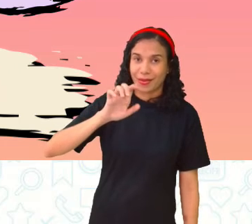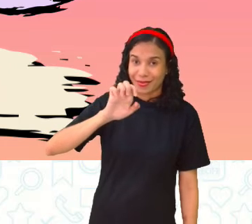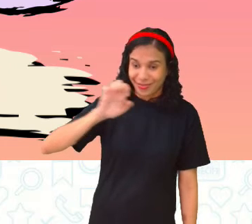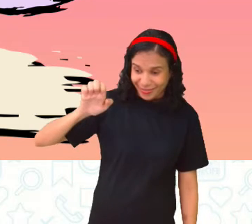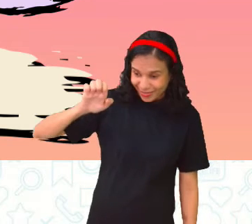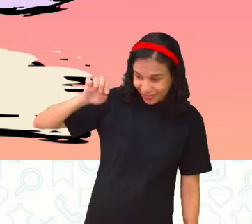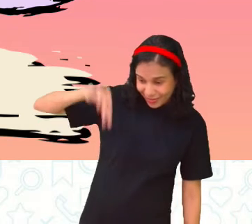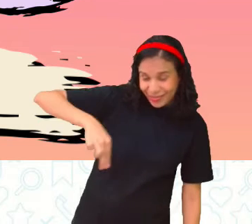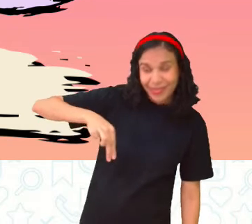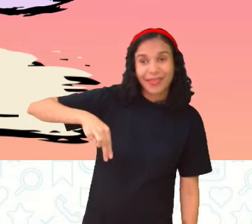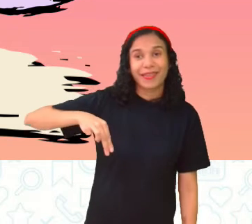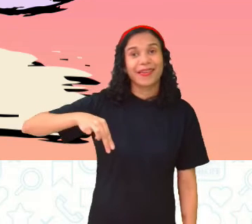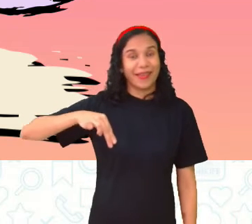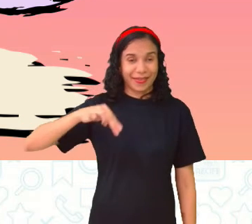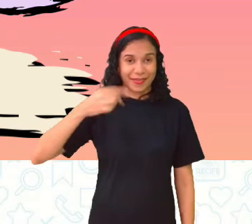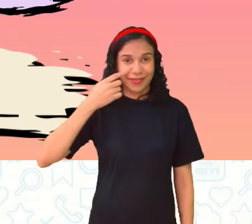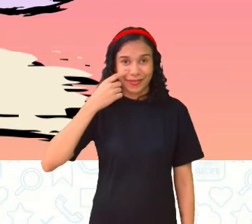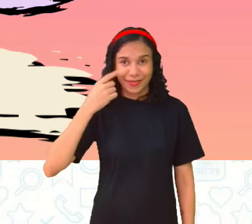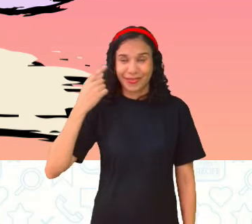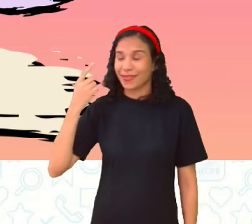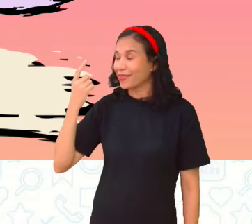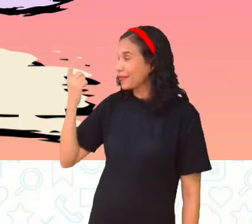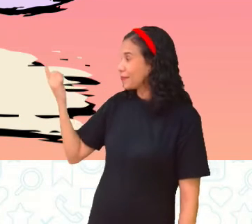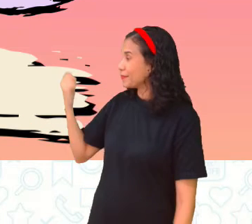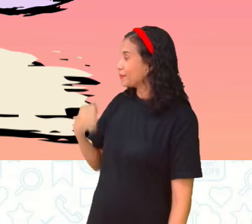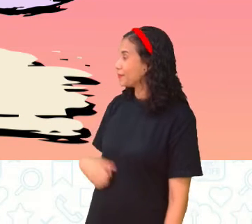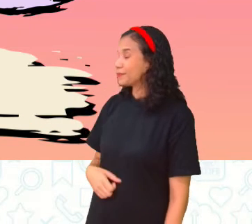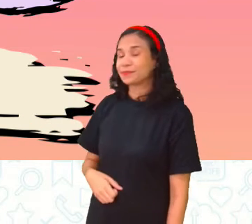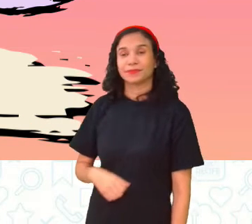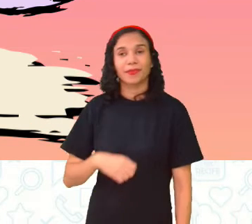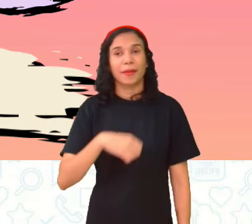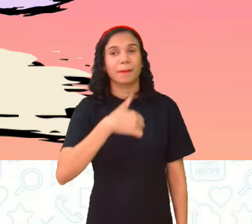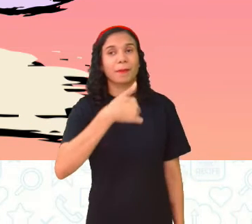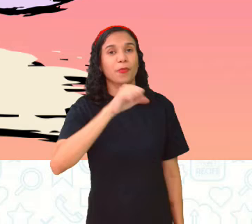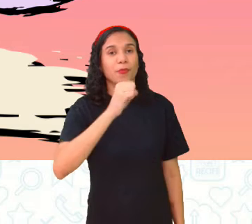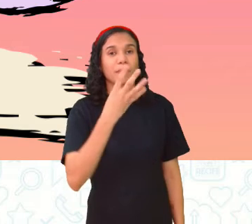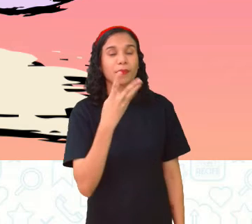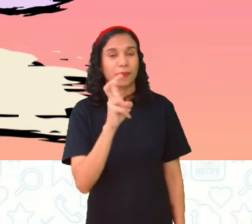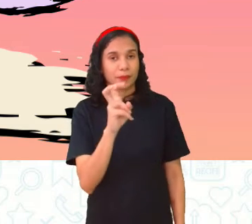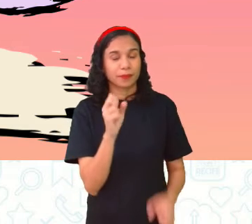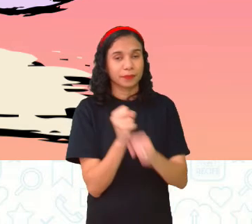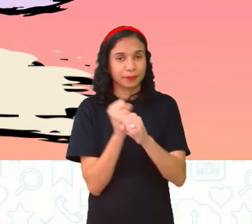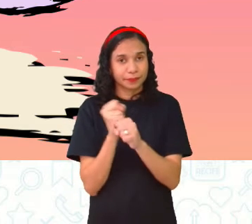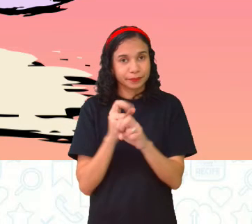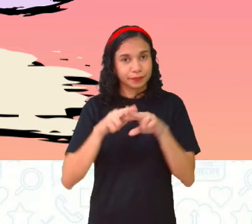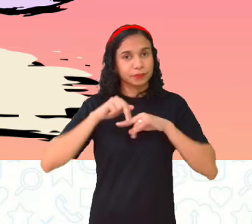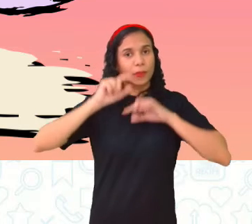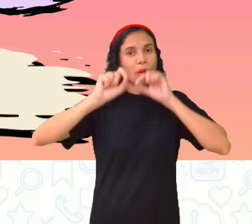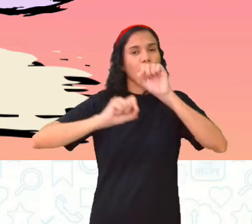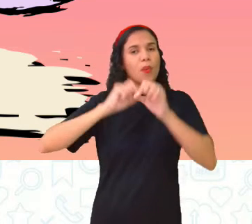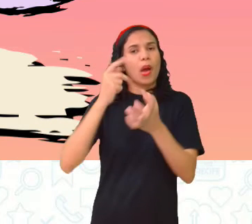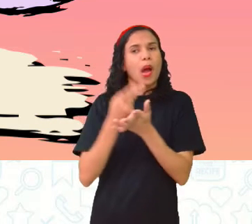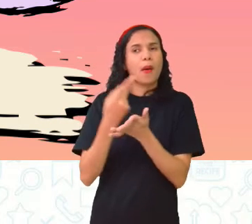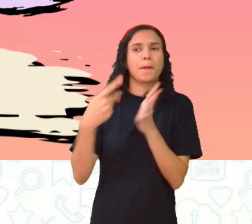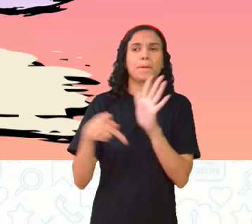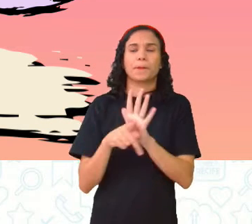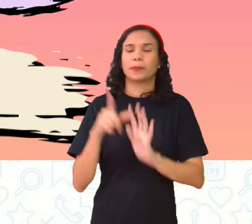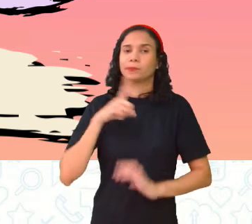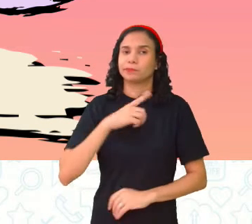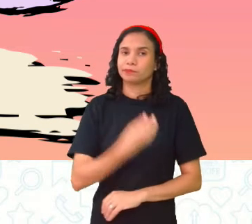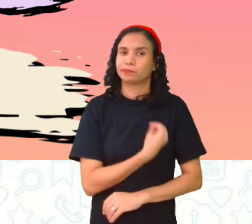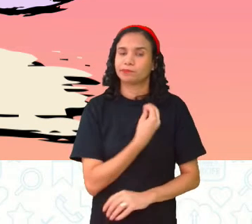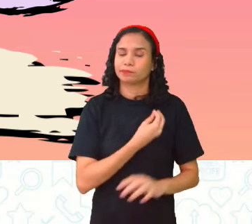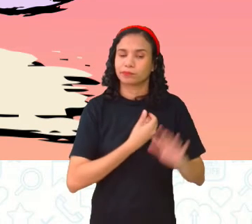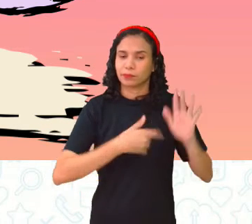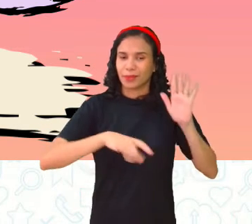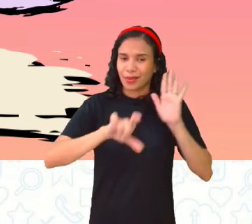Olha aí, agora foi. Lei Bill Aberdeen, certo? De 1845. Então, o que é que ocorreu, né, com essa lei aí?